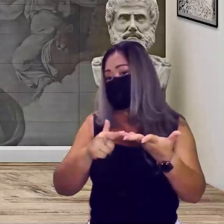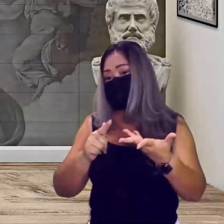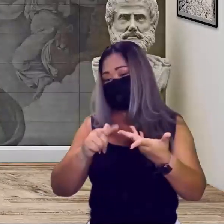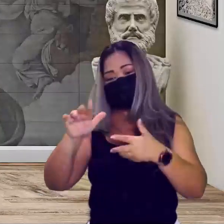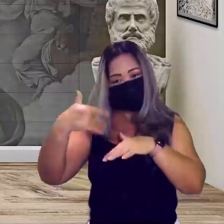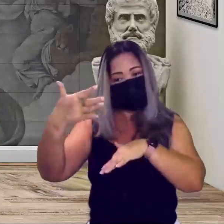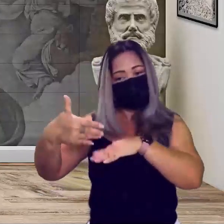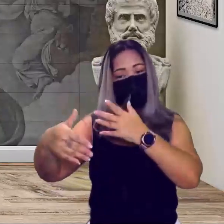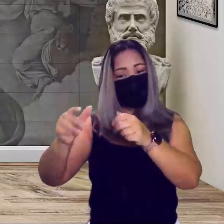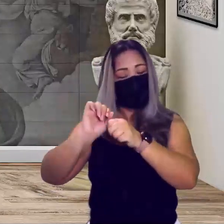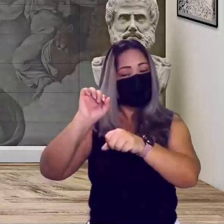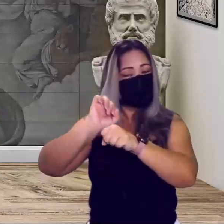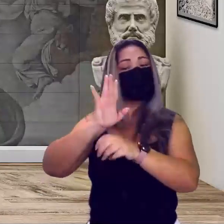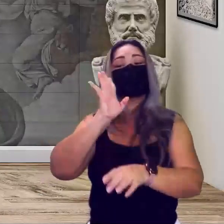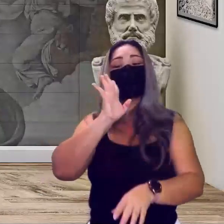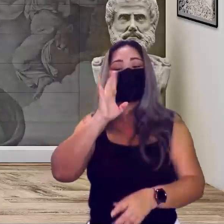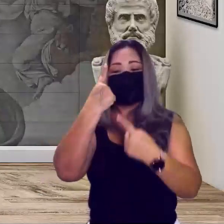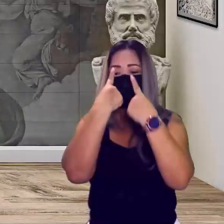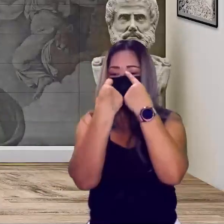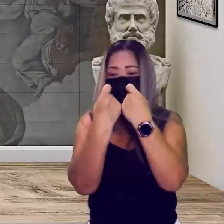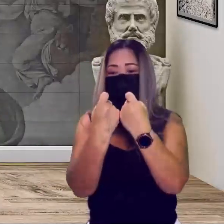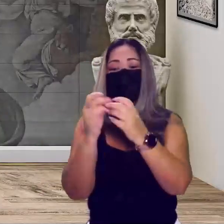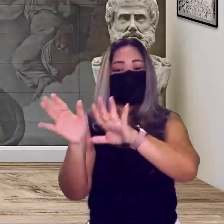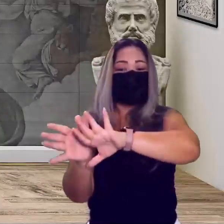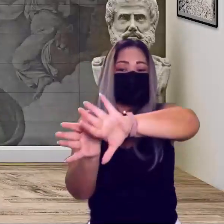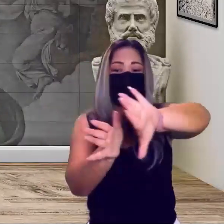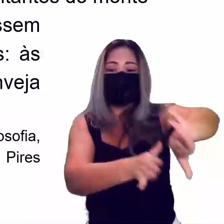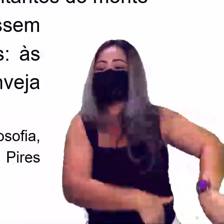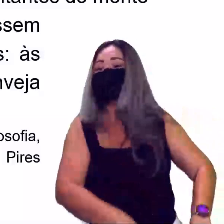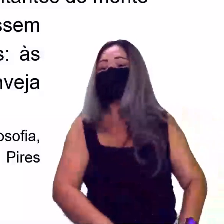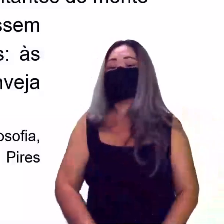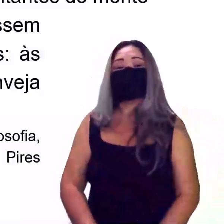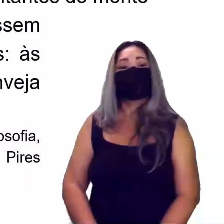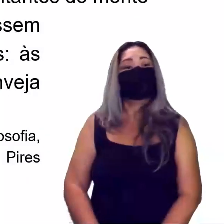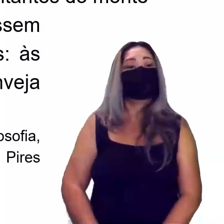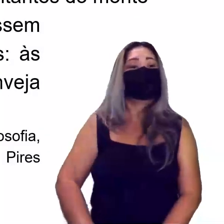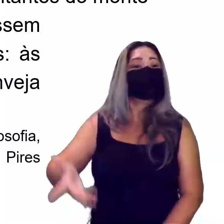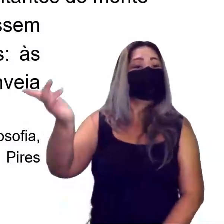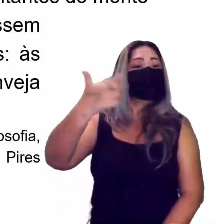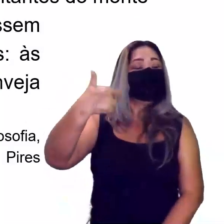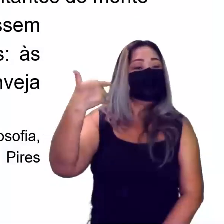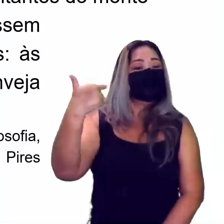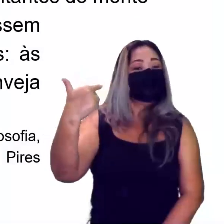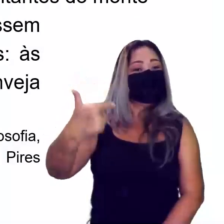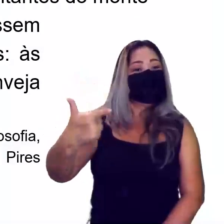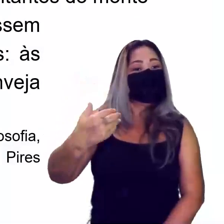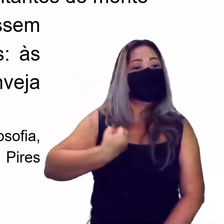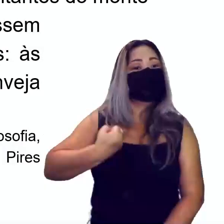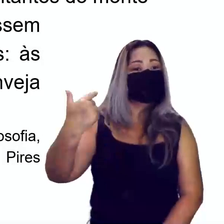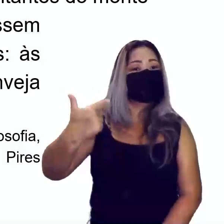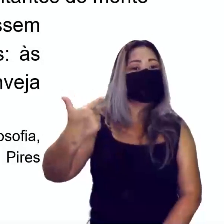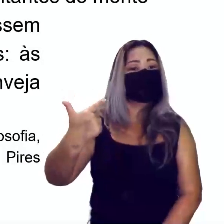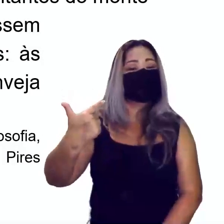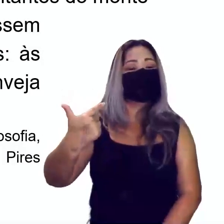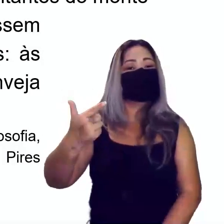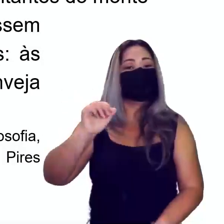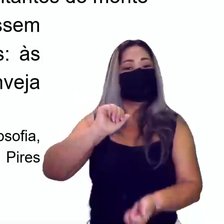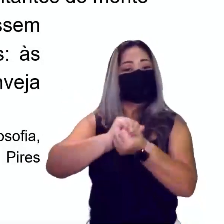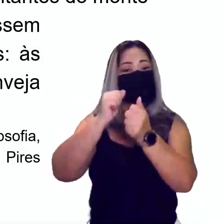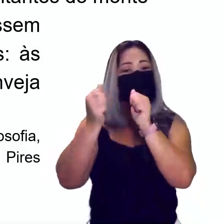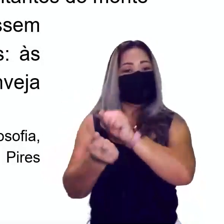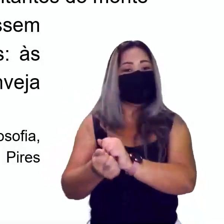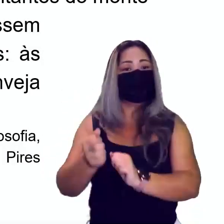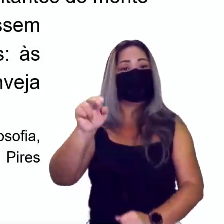lá na frente, muito legal, interessante. Próxima questão, vamos lá? Questão número 2, adaptada